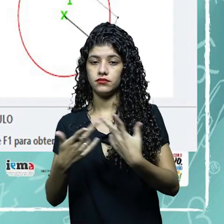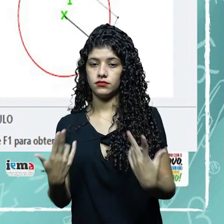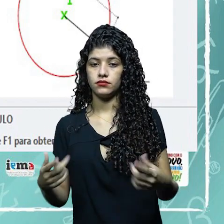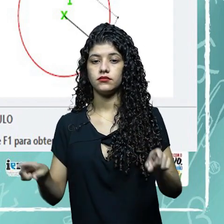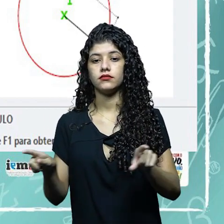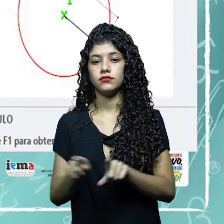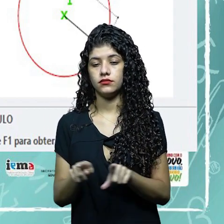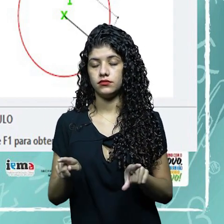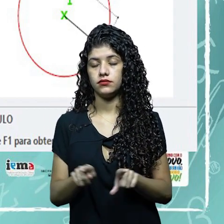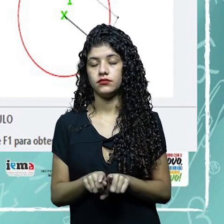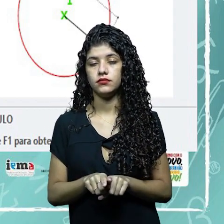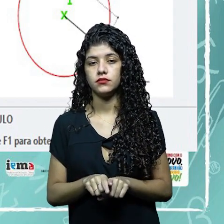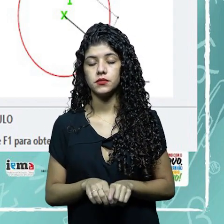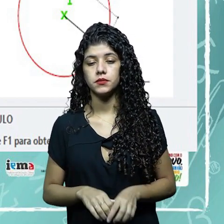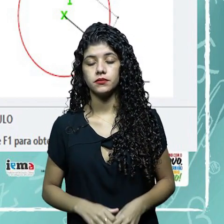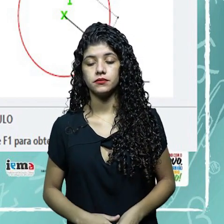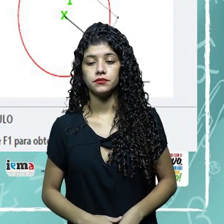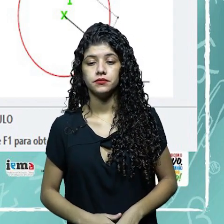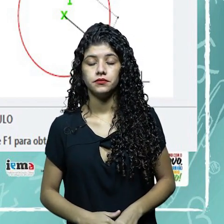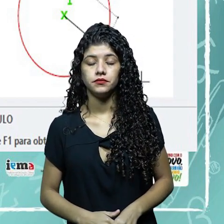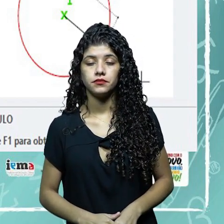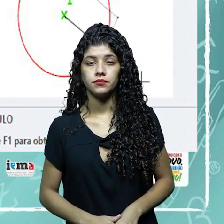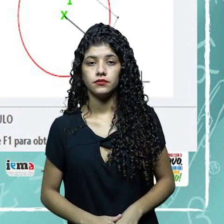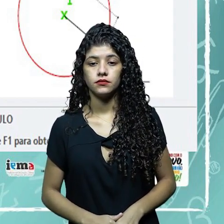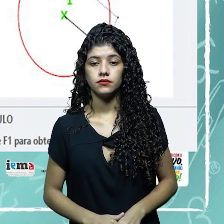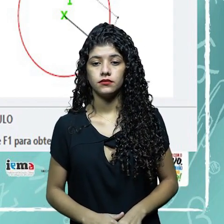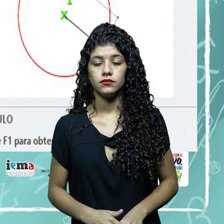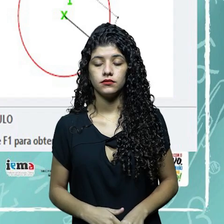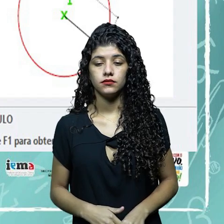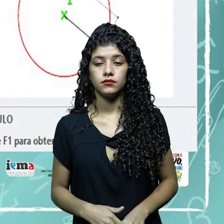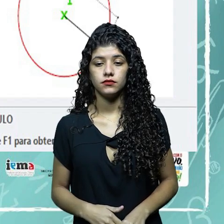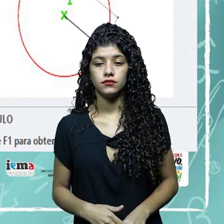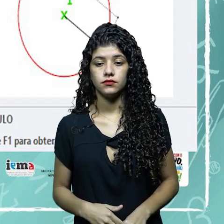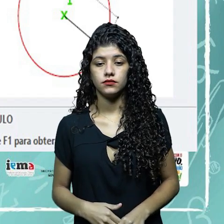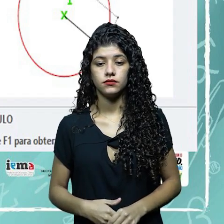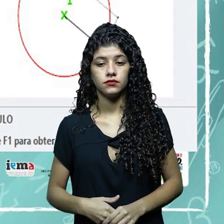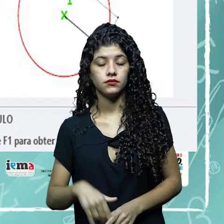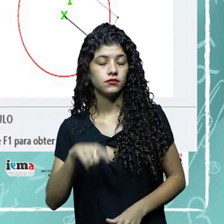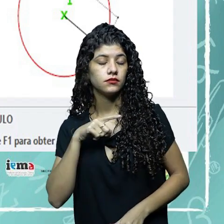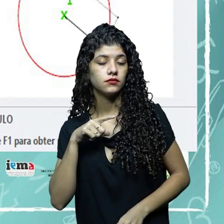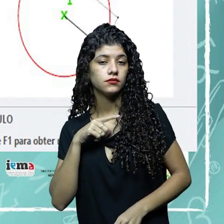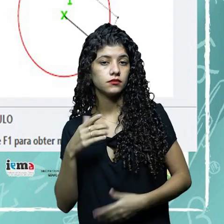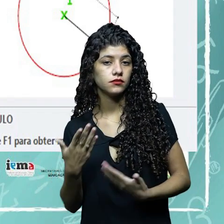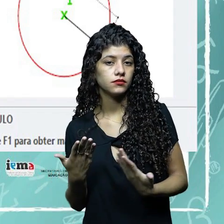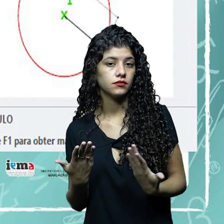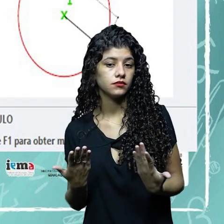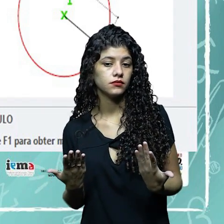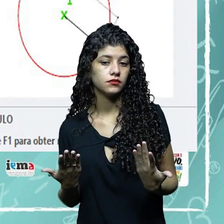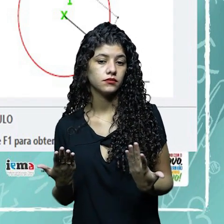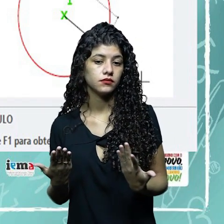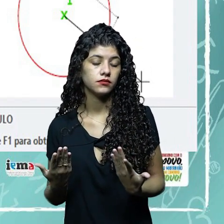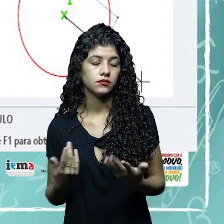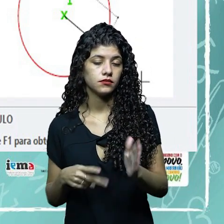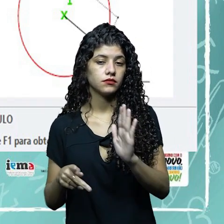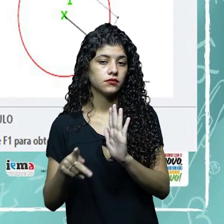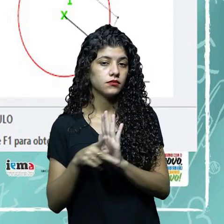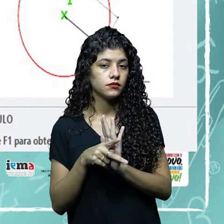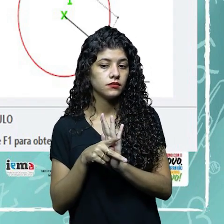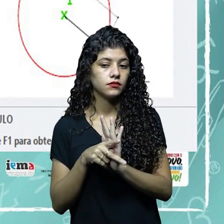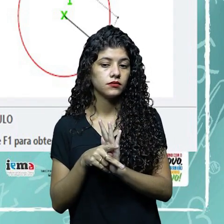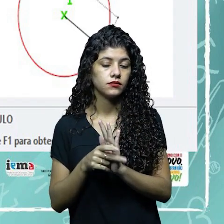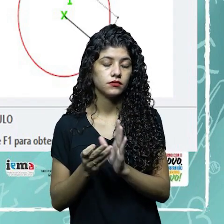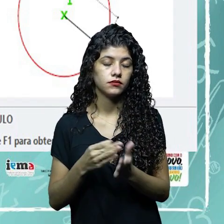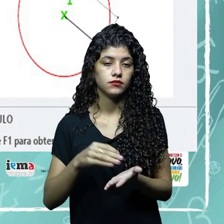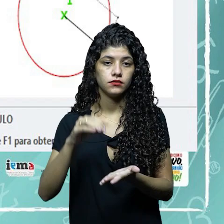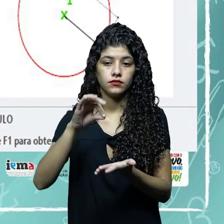de criação dele, né? Eu tenho a opção aqui, como vocês estão vendo, de especificar